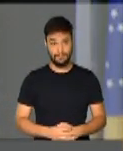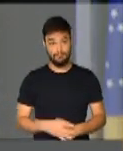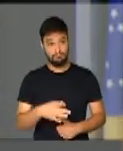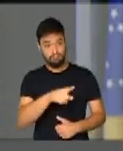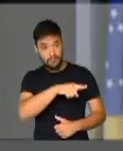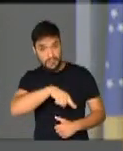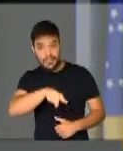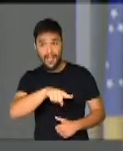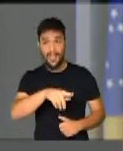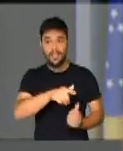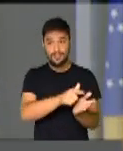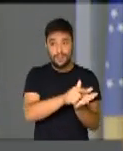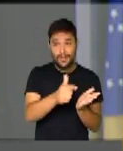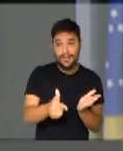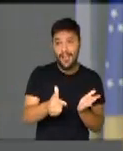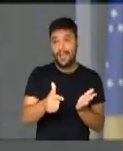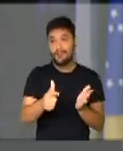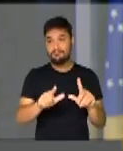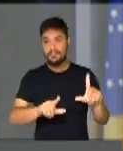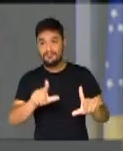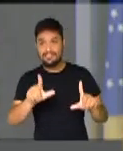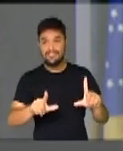imprensa aqui presente,